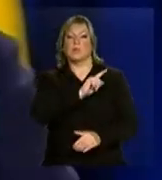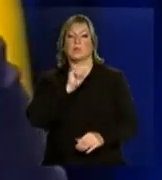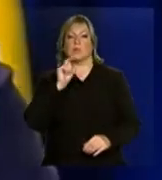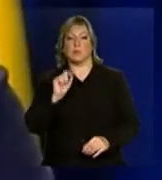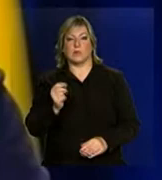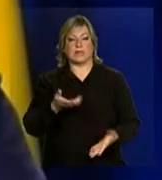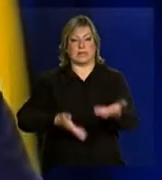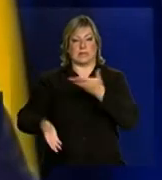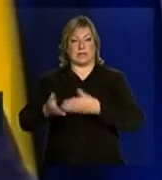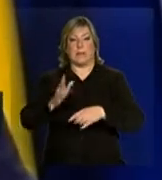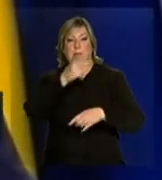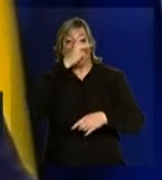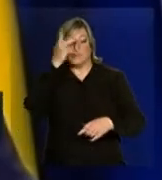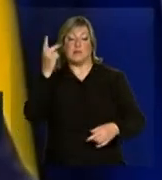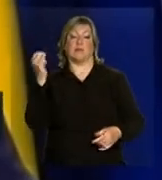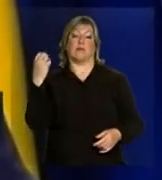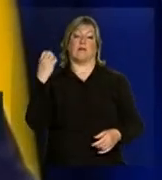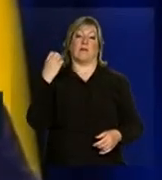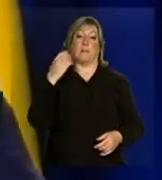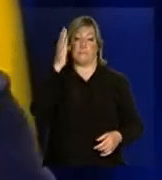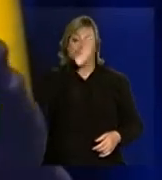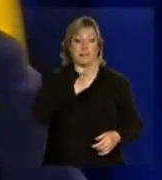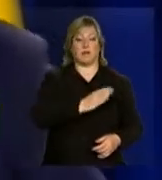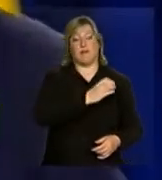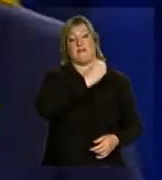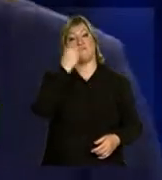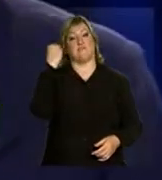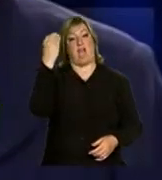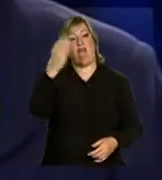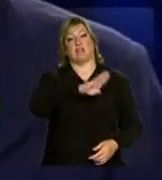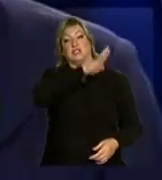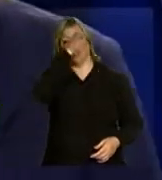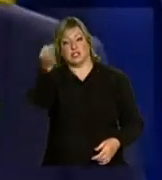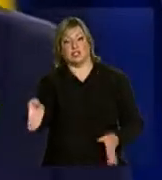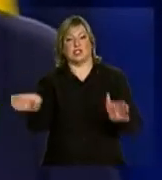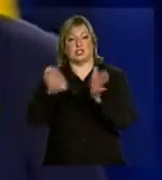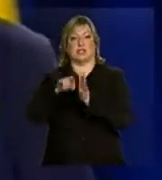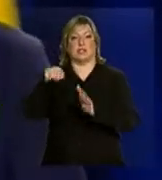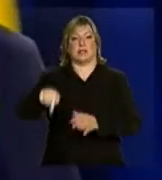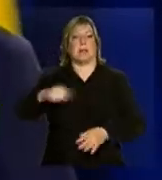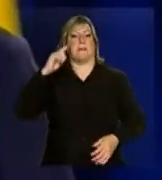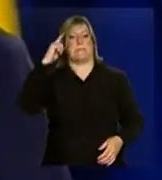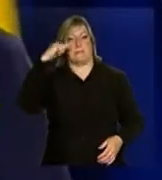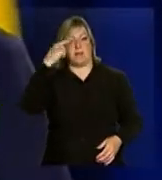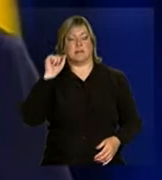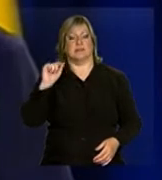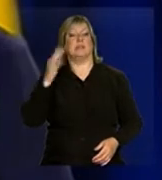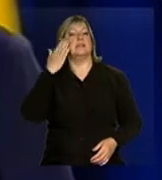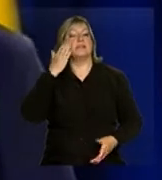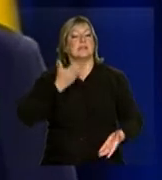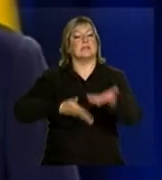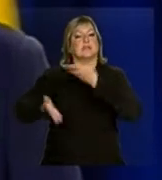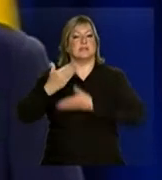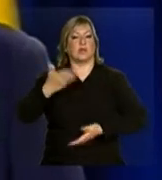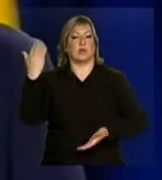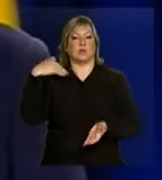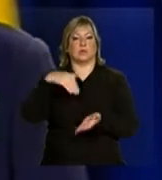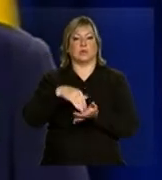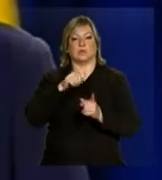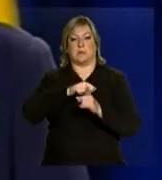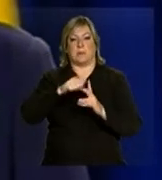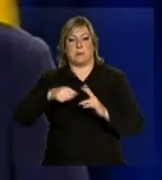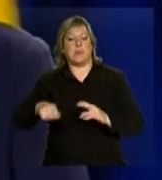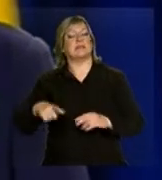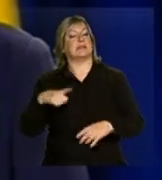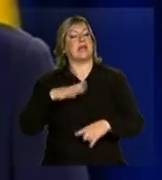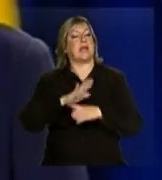dispensado a viajantes brasileiros na Espanha. Os entendimentos mantidos ao longo dos últimos meses têm surtido